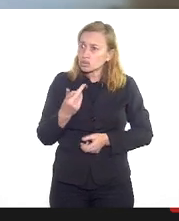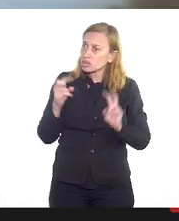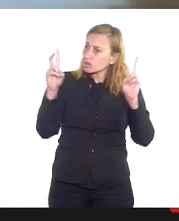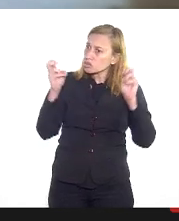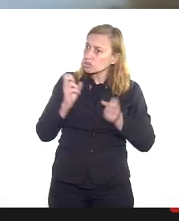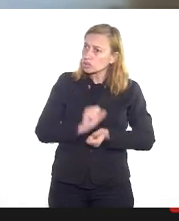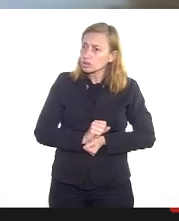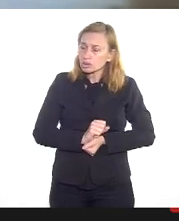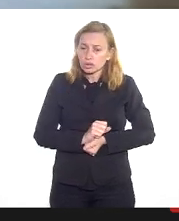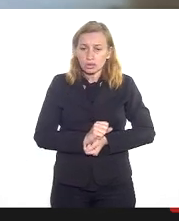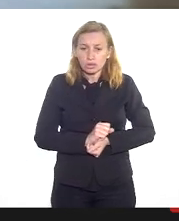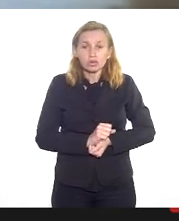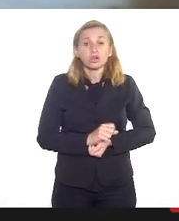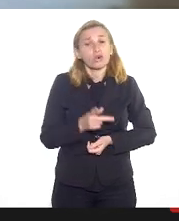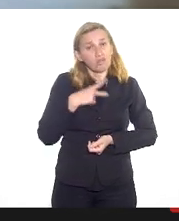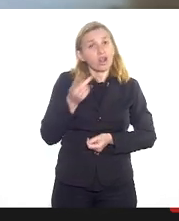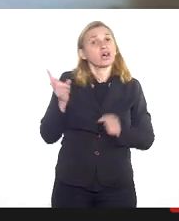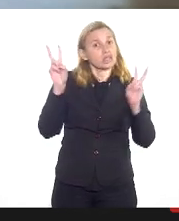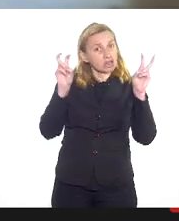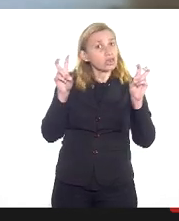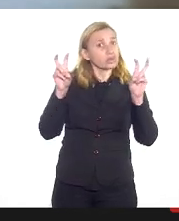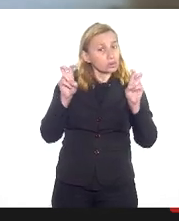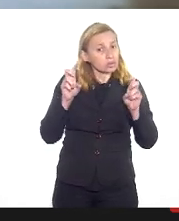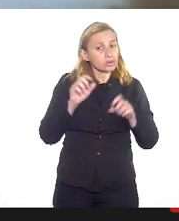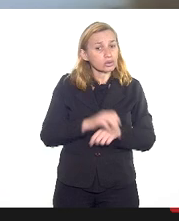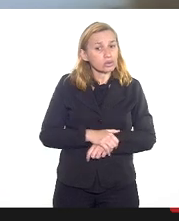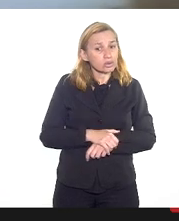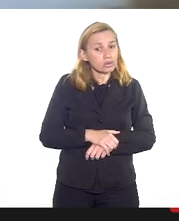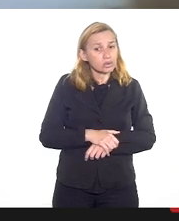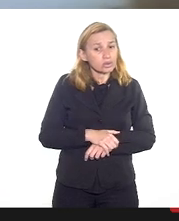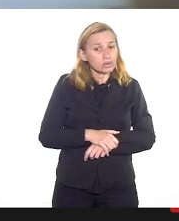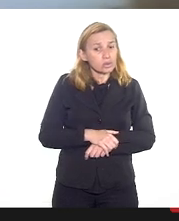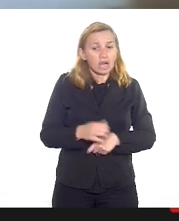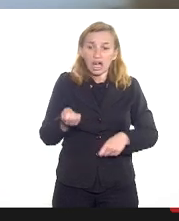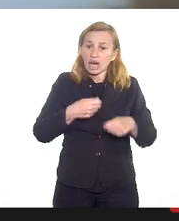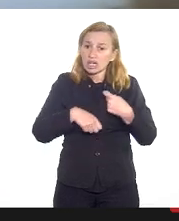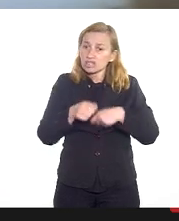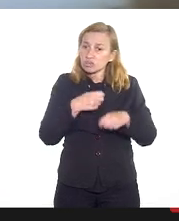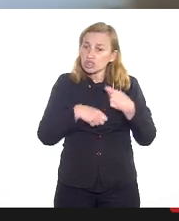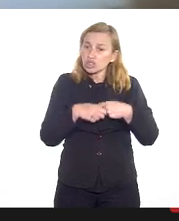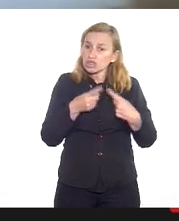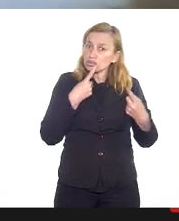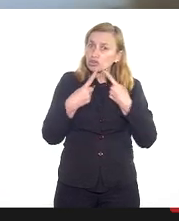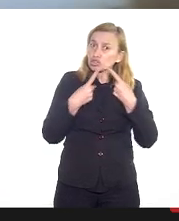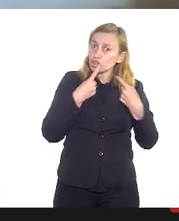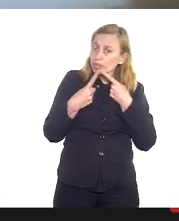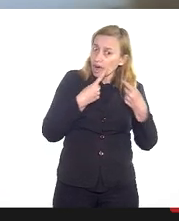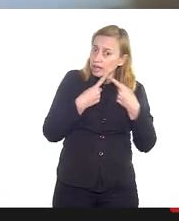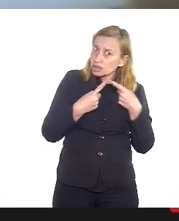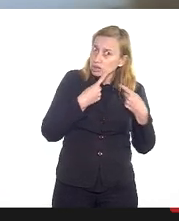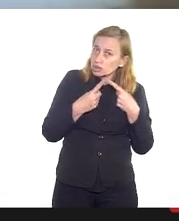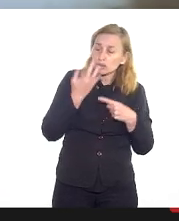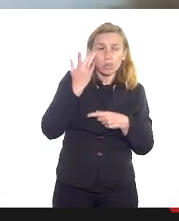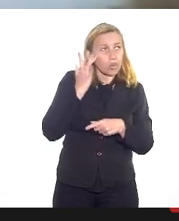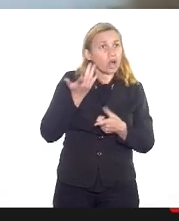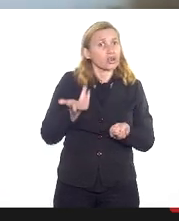jurídico. Então, trazer essa questão da transação em a debate primeiro, eu